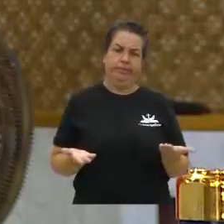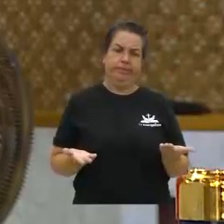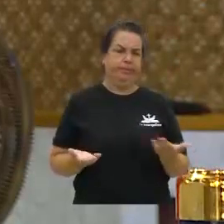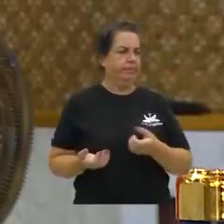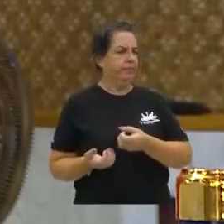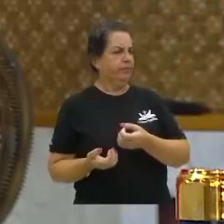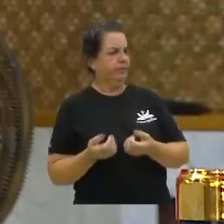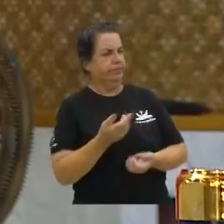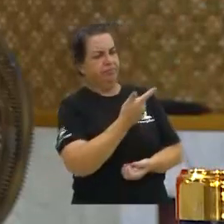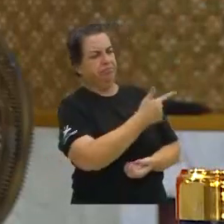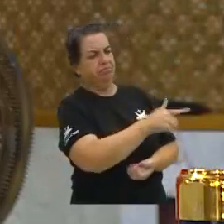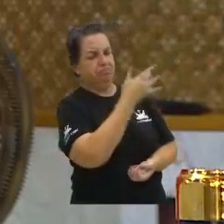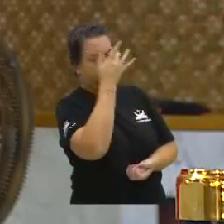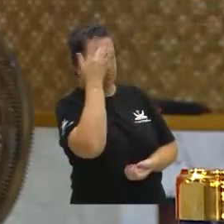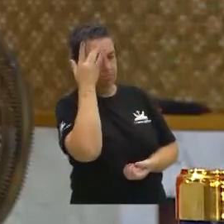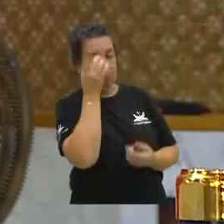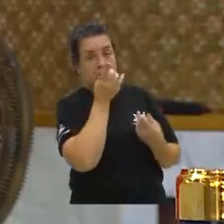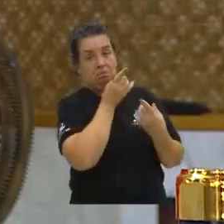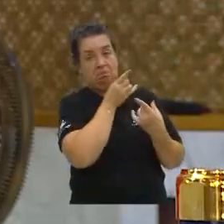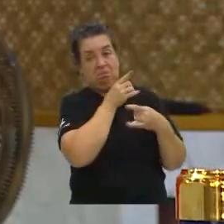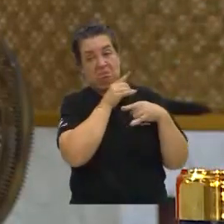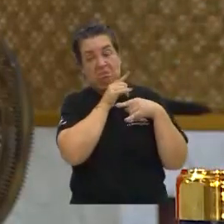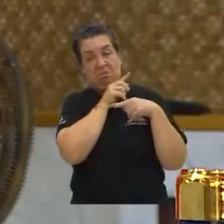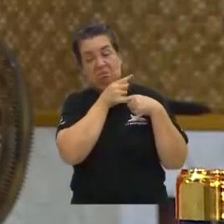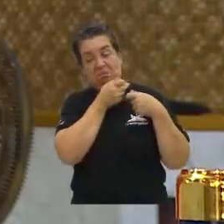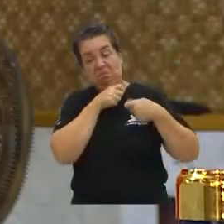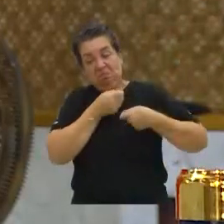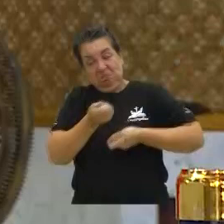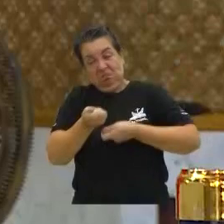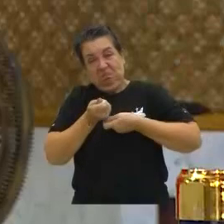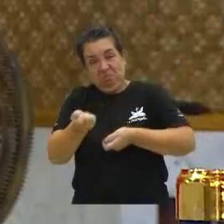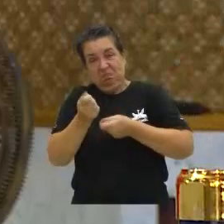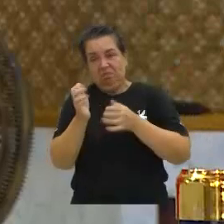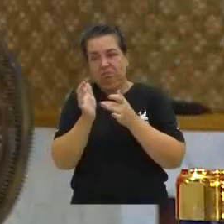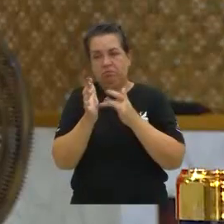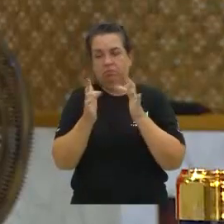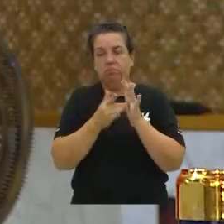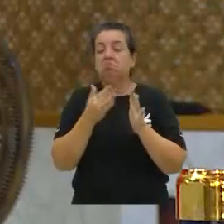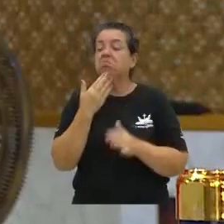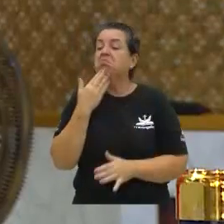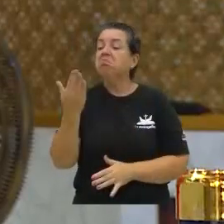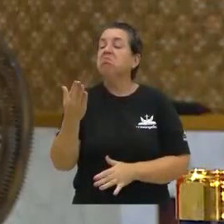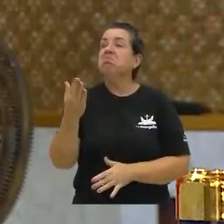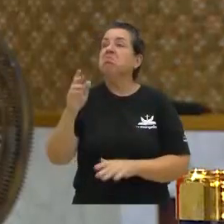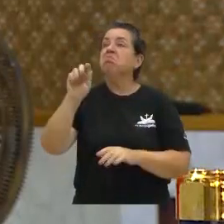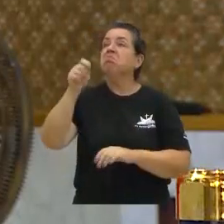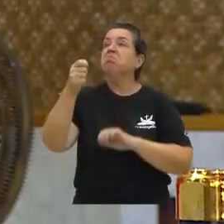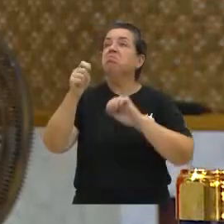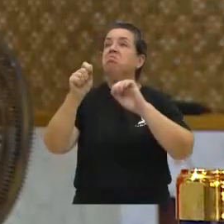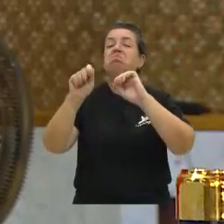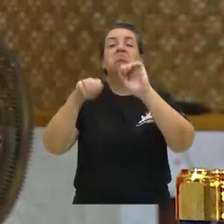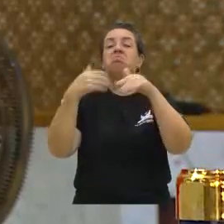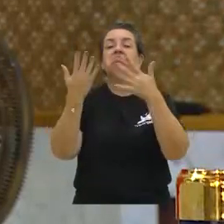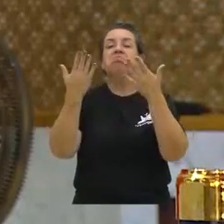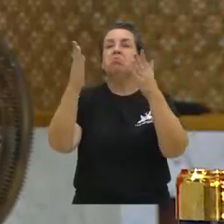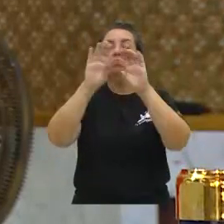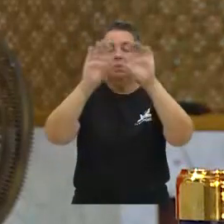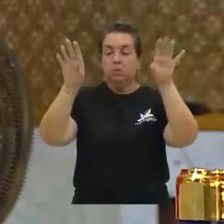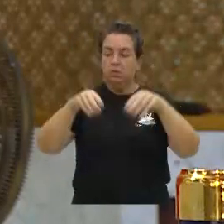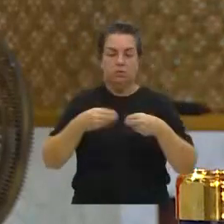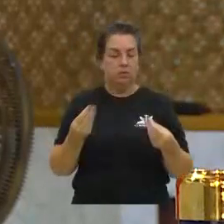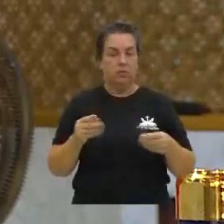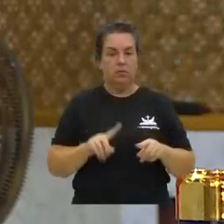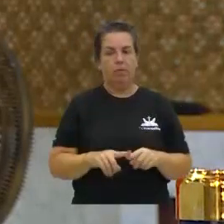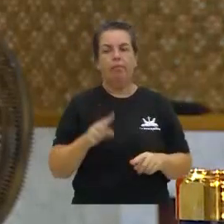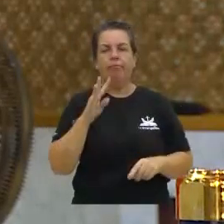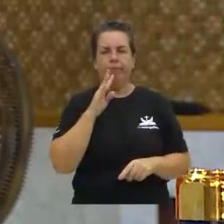Outros, para tentar Jesus, pediam-lhe um sinal do céu. Mas,